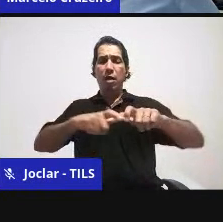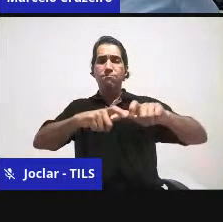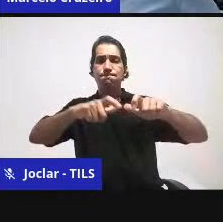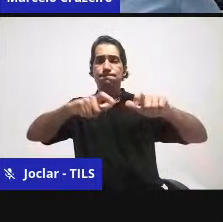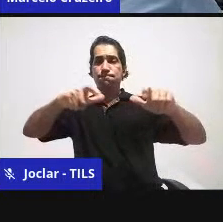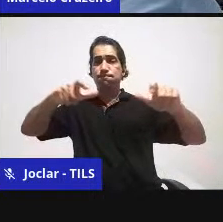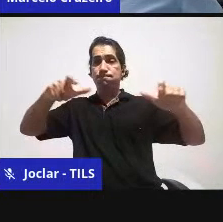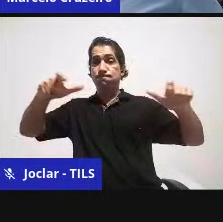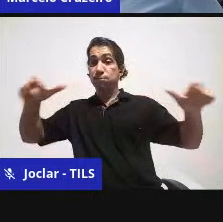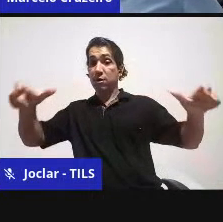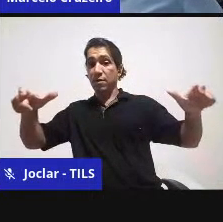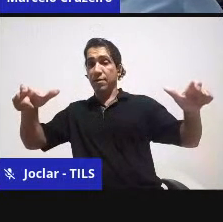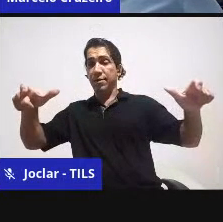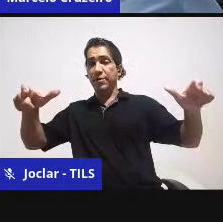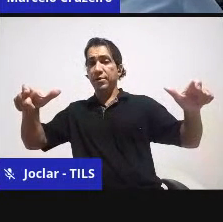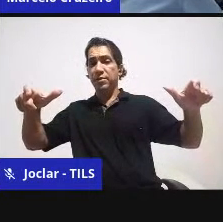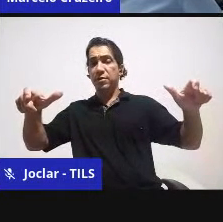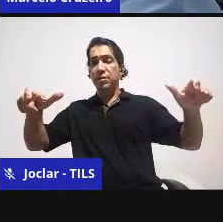é uma instalação,